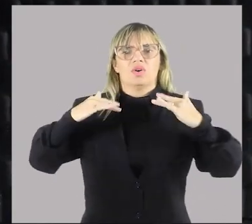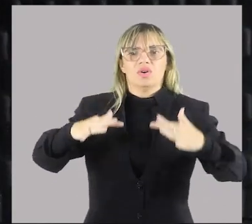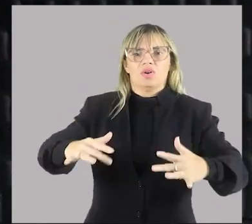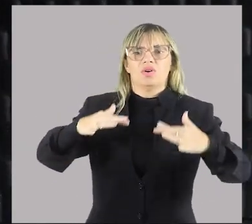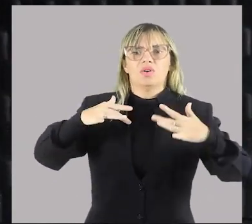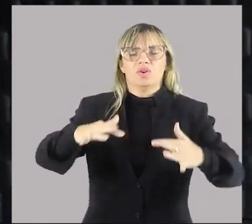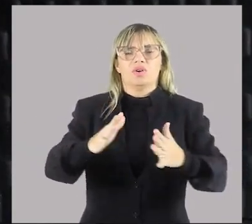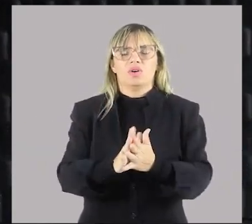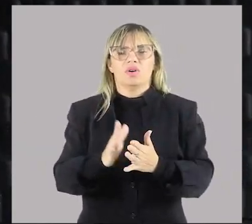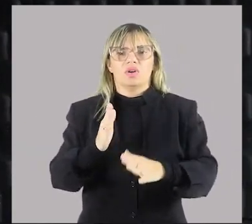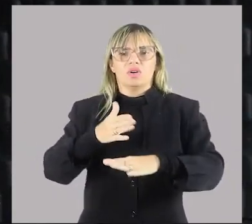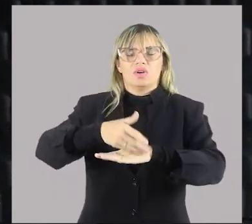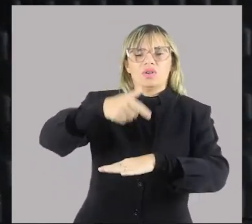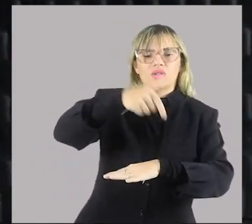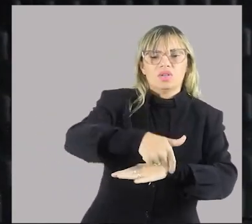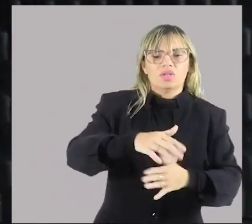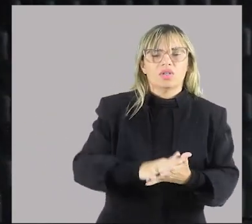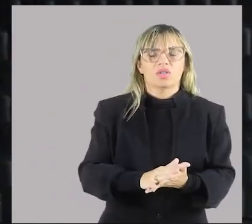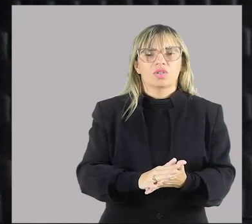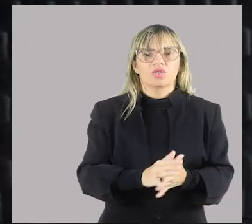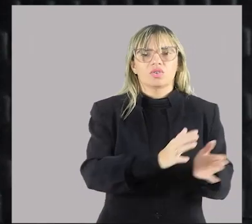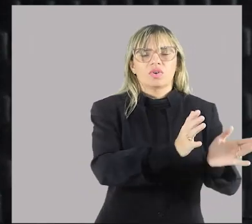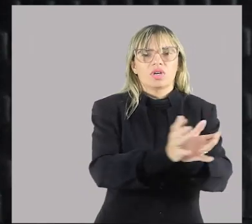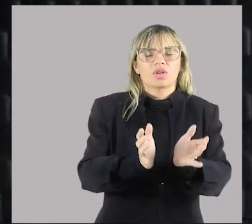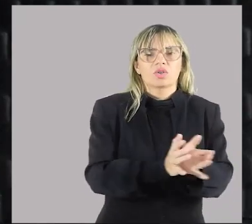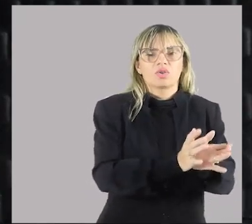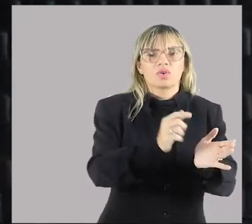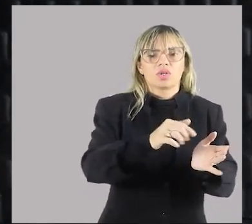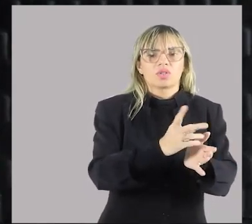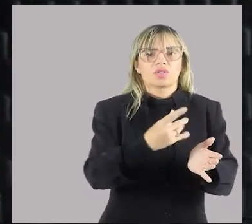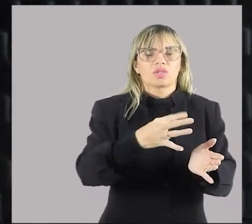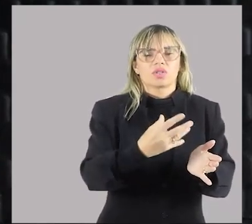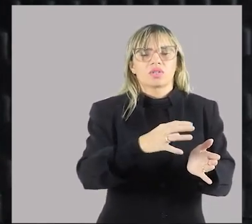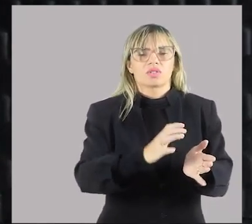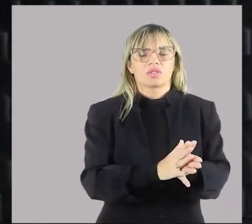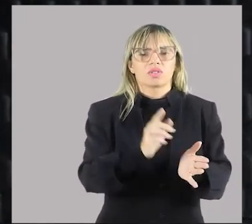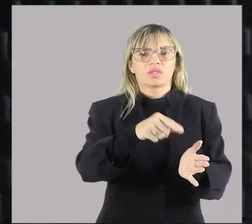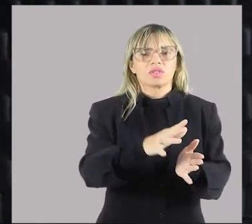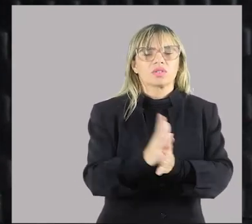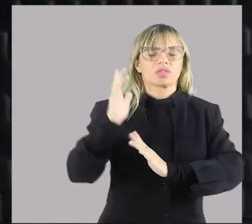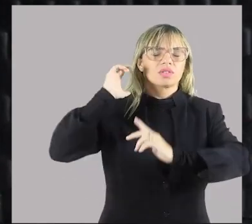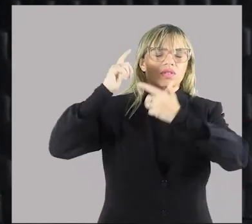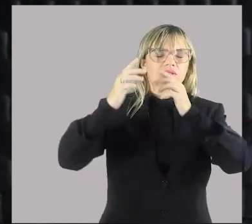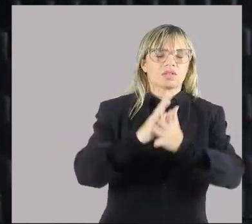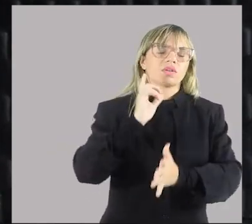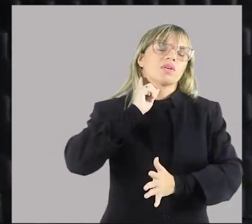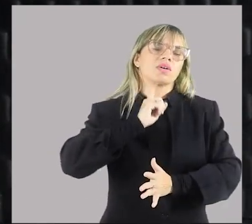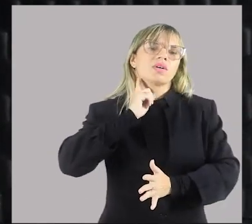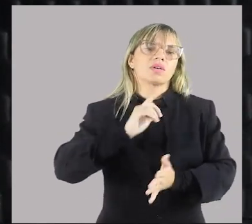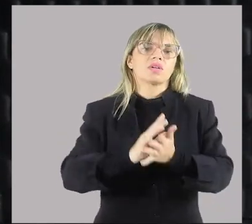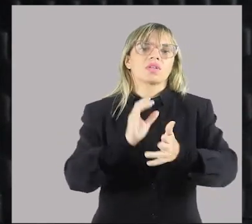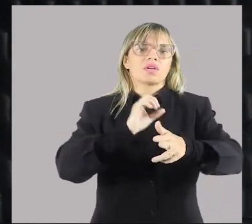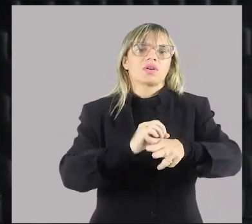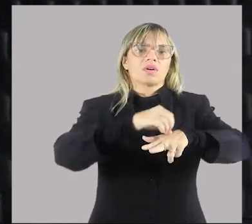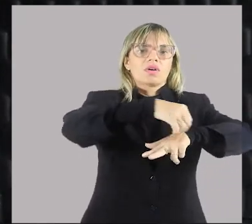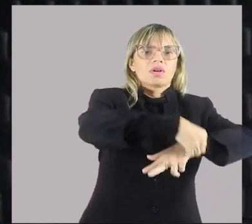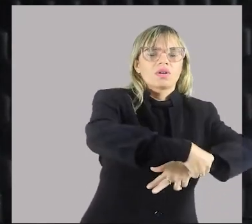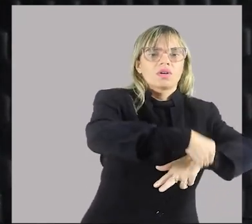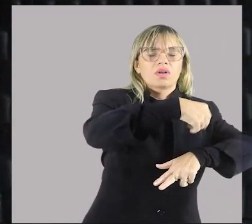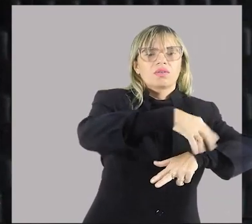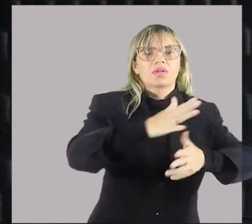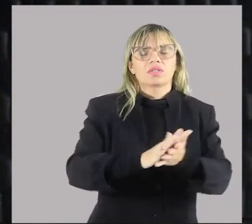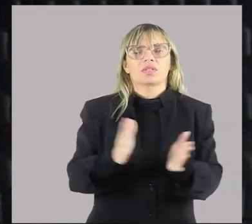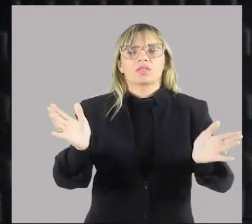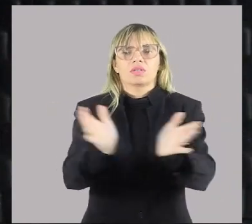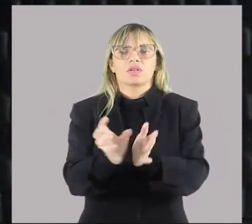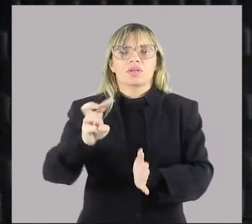contou com a participação de oligarquias dissidentes, de oligarquias tradicionais mineiras, de operários, da